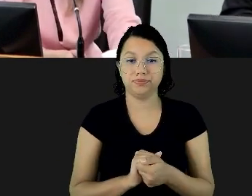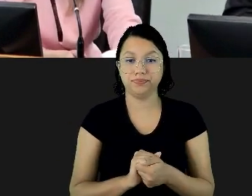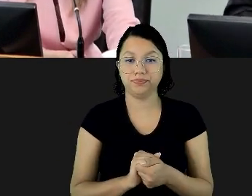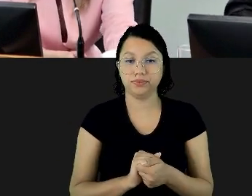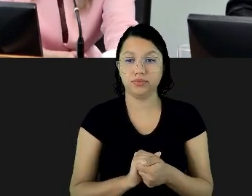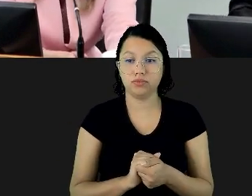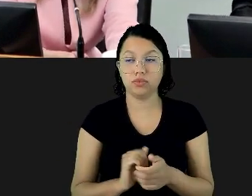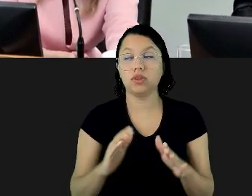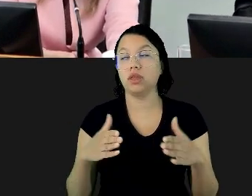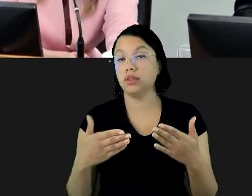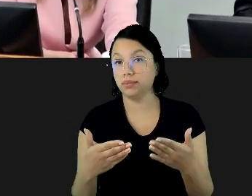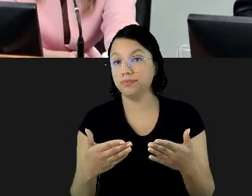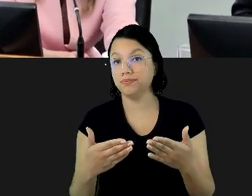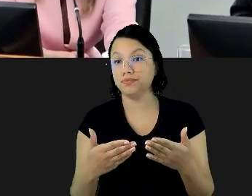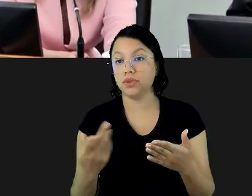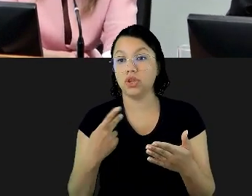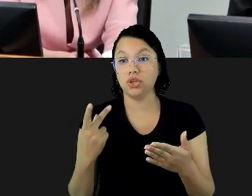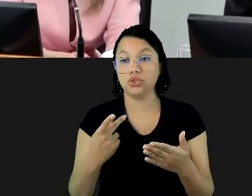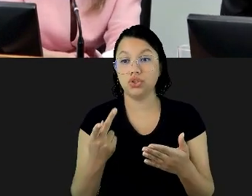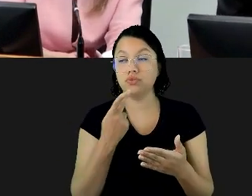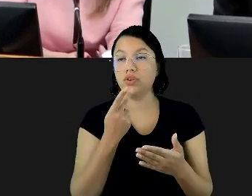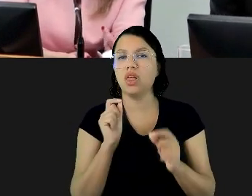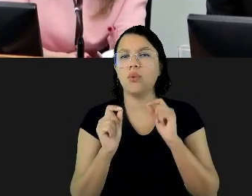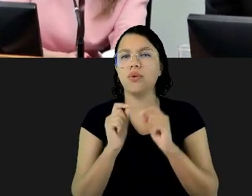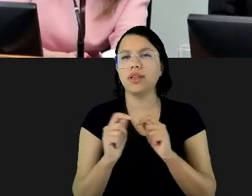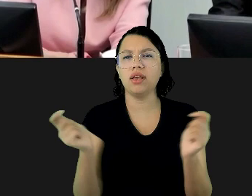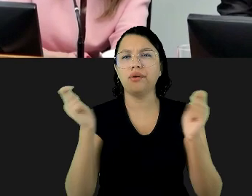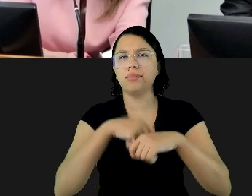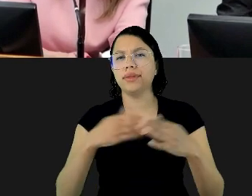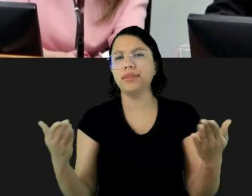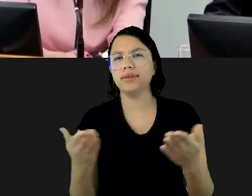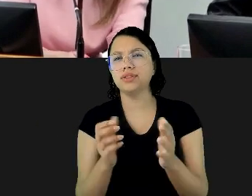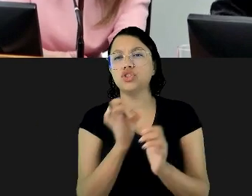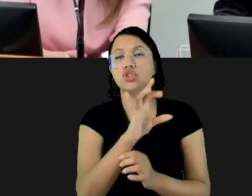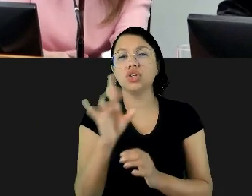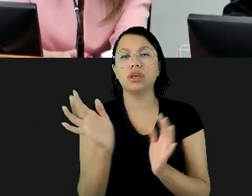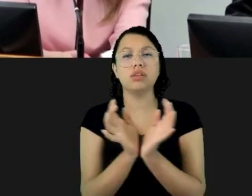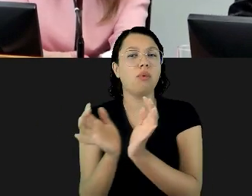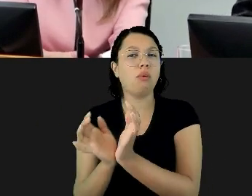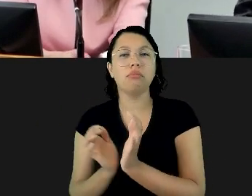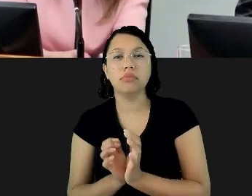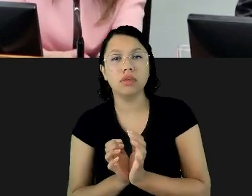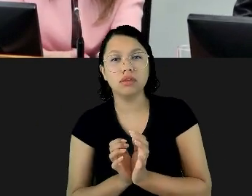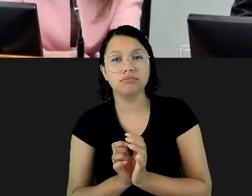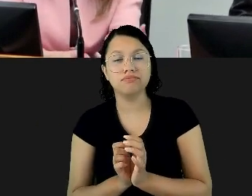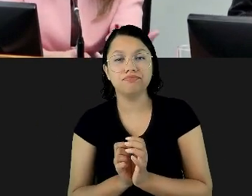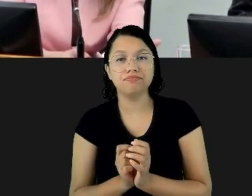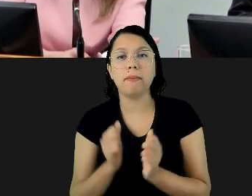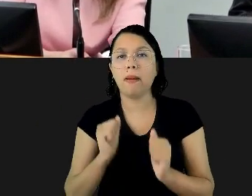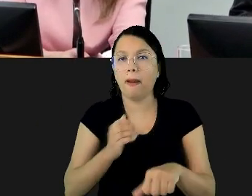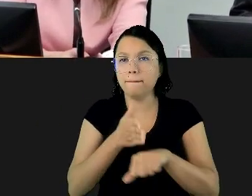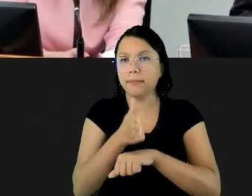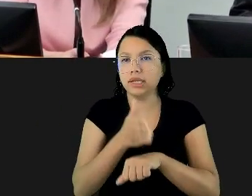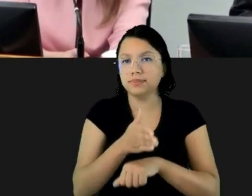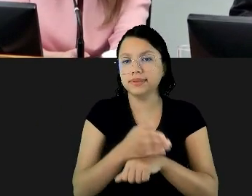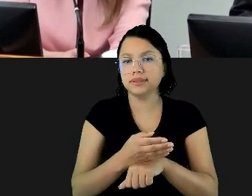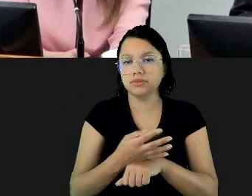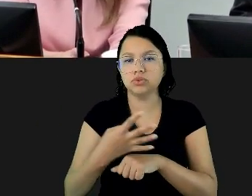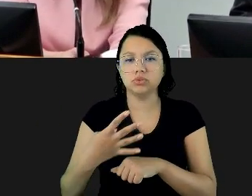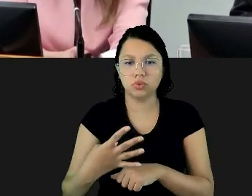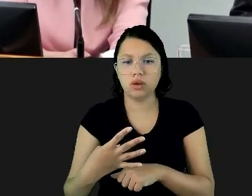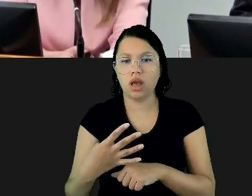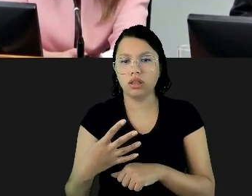definir competências desses comitês, a gente permitir uma participação quadripartite no âmbito desses comitês, como aqui também